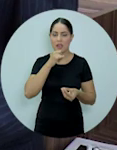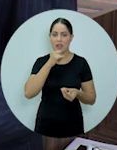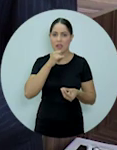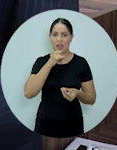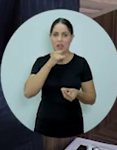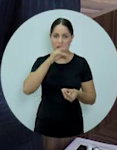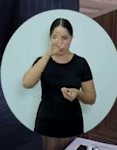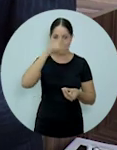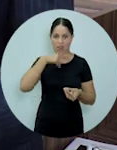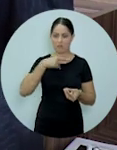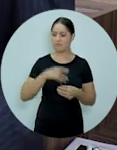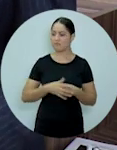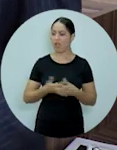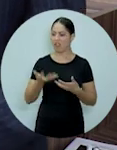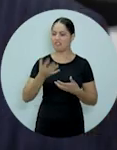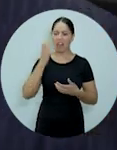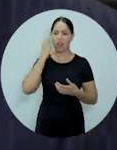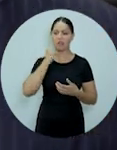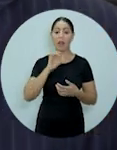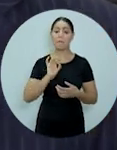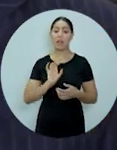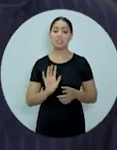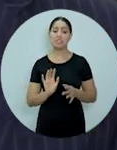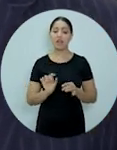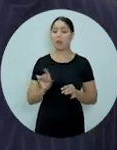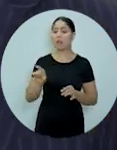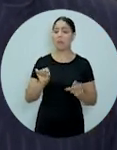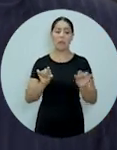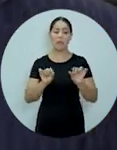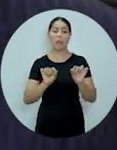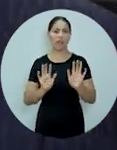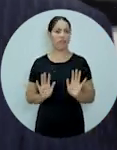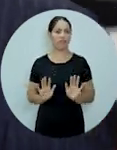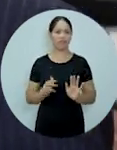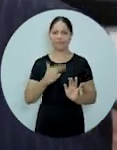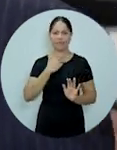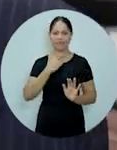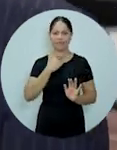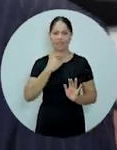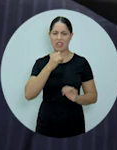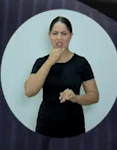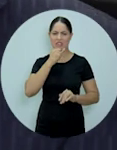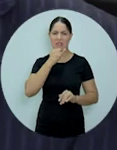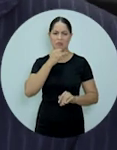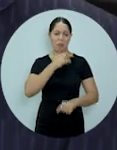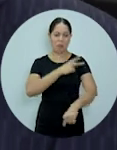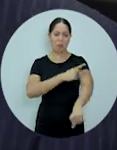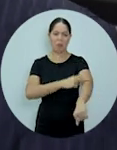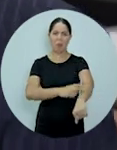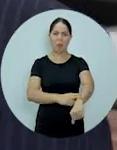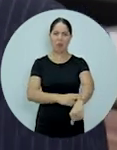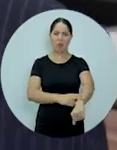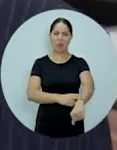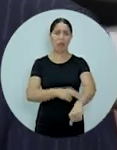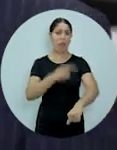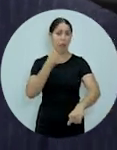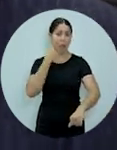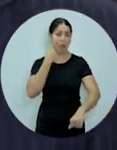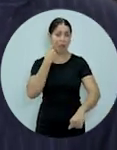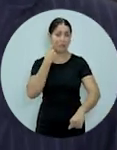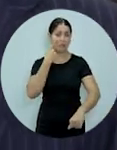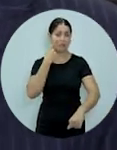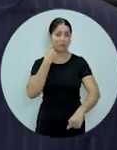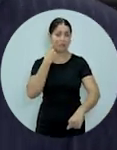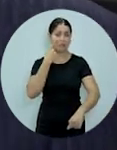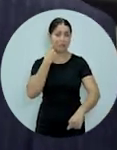um gesto seletivo. Eu quero adotar, mas só quero adotar nesse padrão. padrão de cor, padrão de